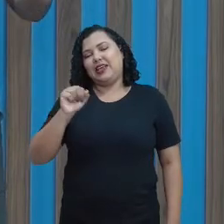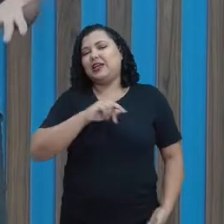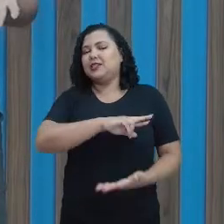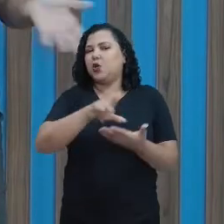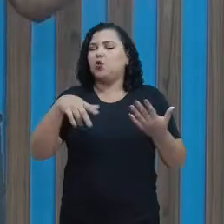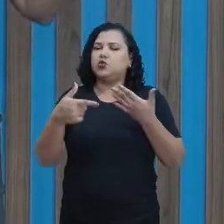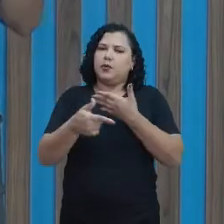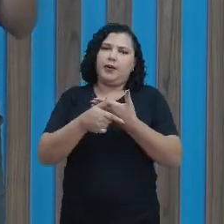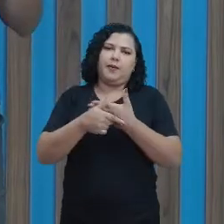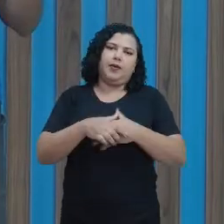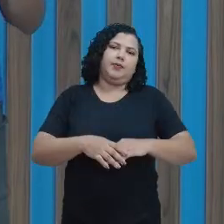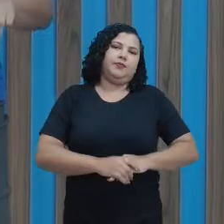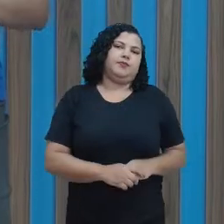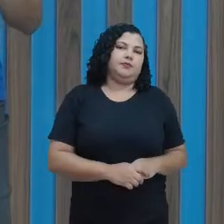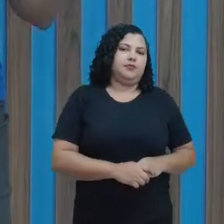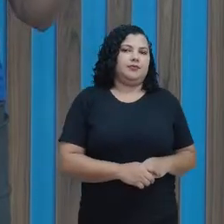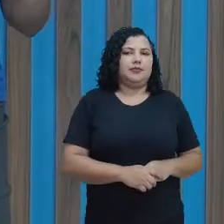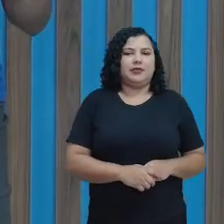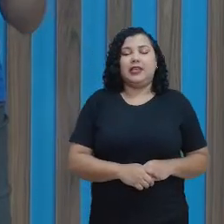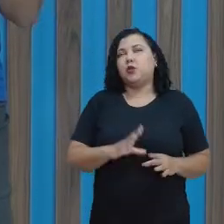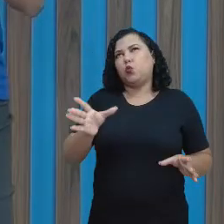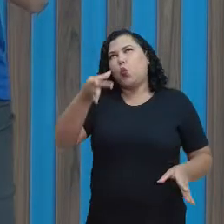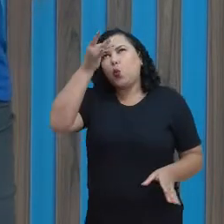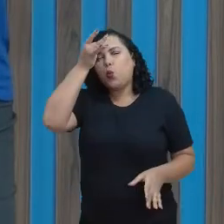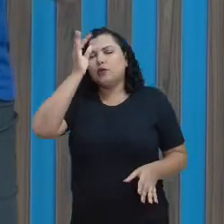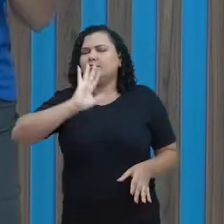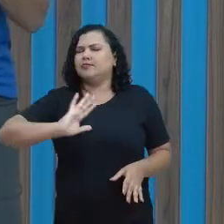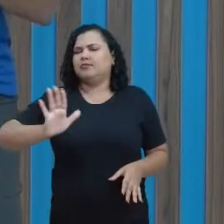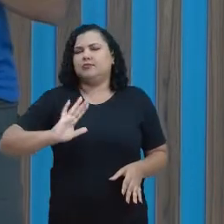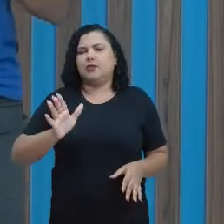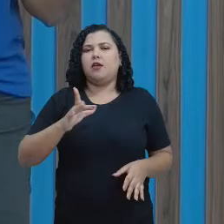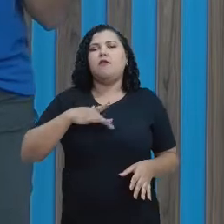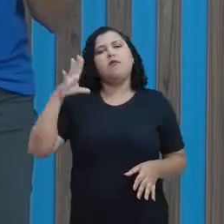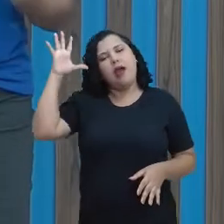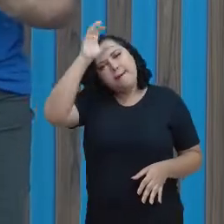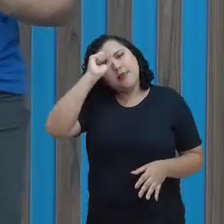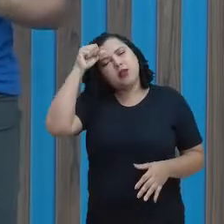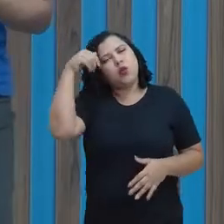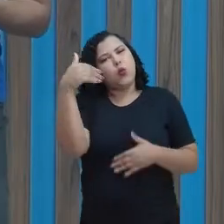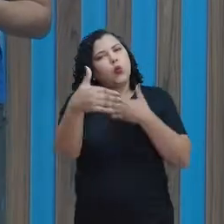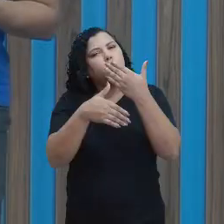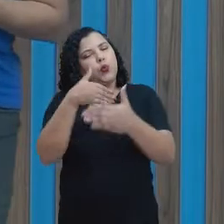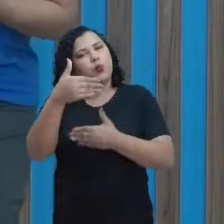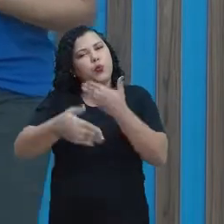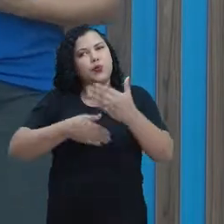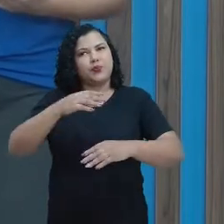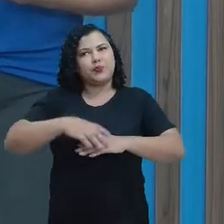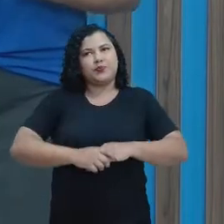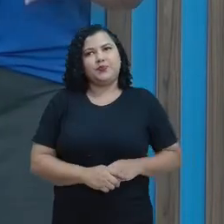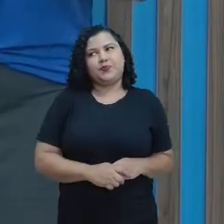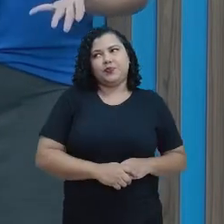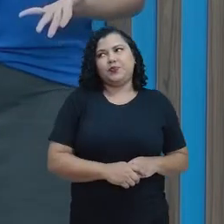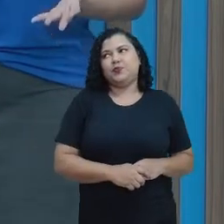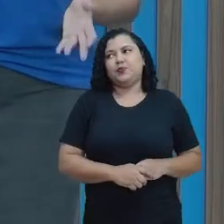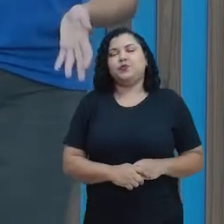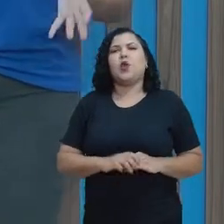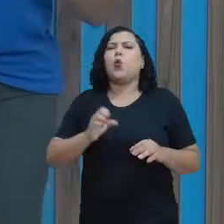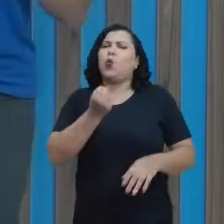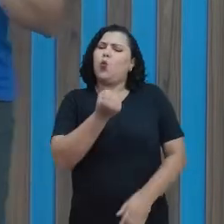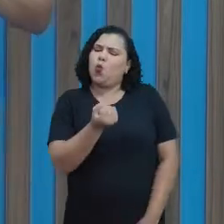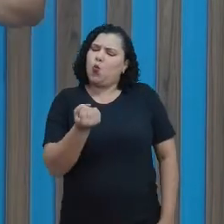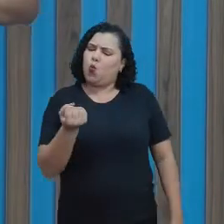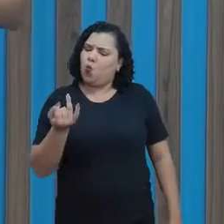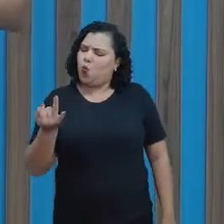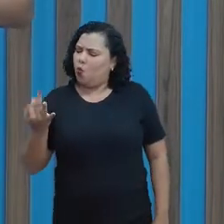outras funções. Então, assim, não decorem. Vamos vivendo, aprendendo as funções, tá? Quanto. O